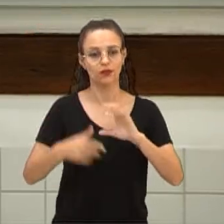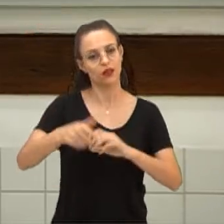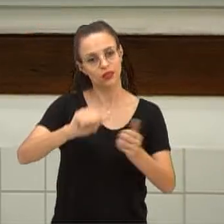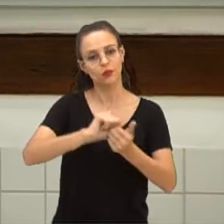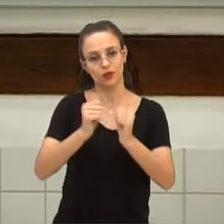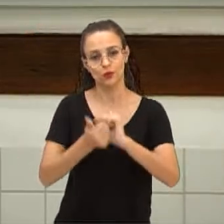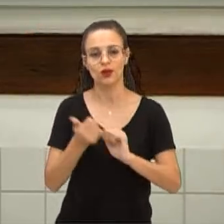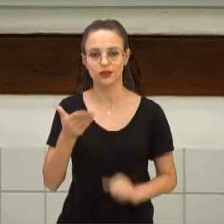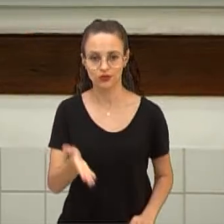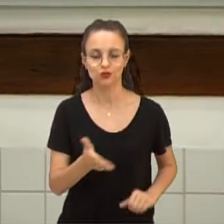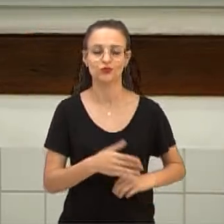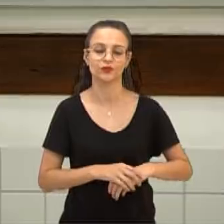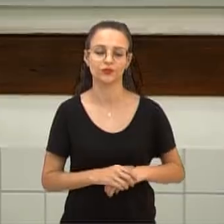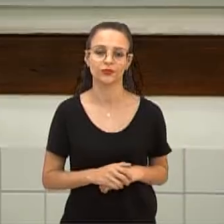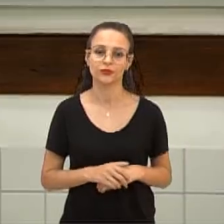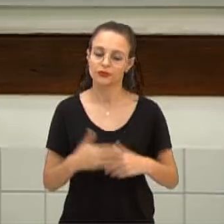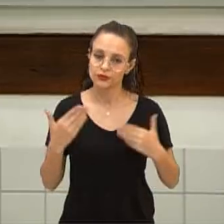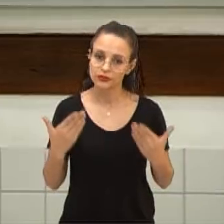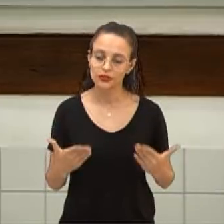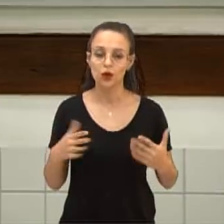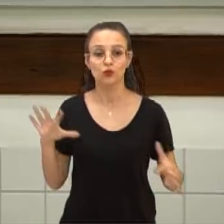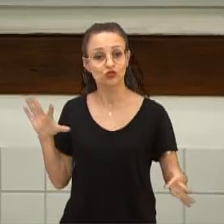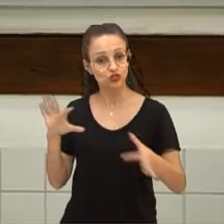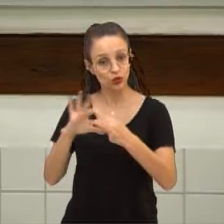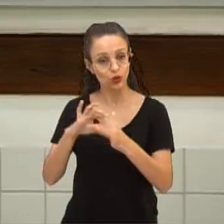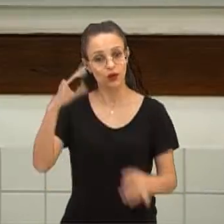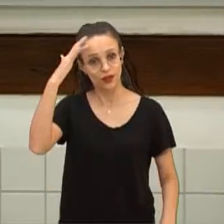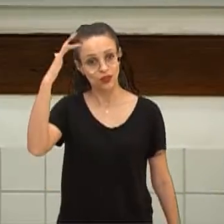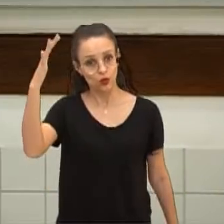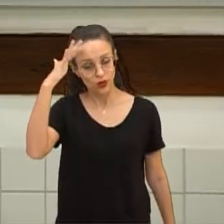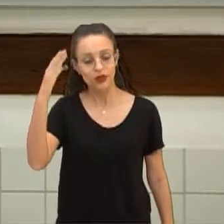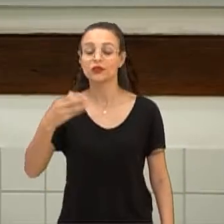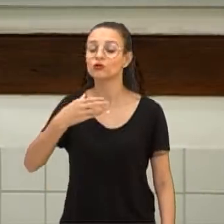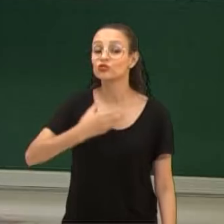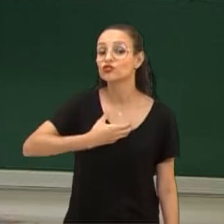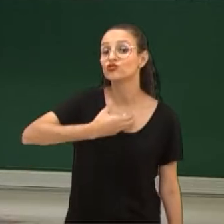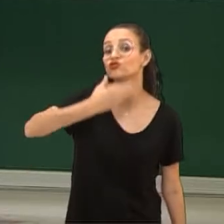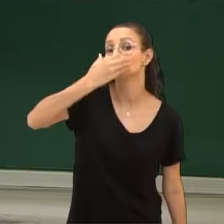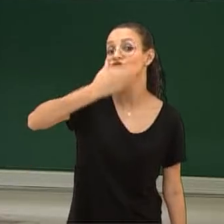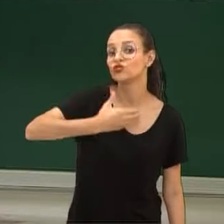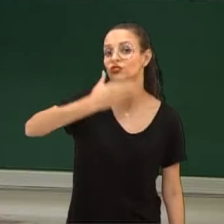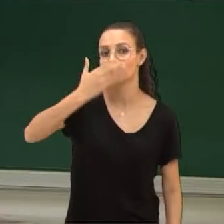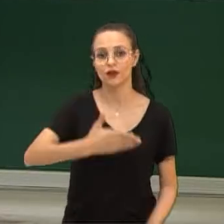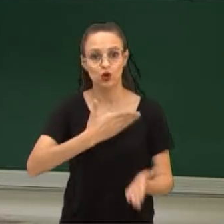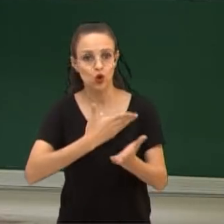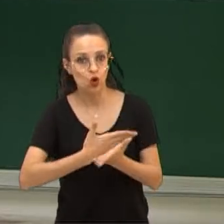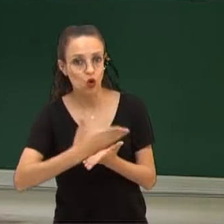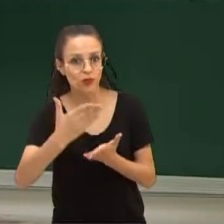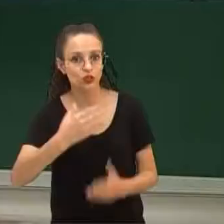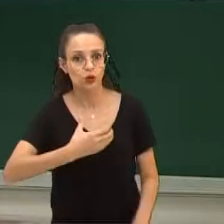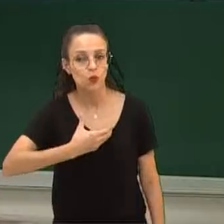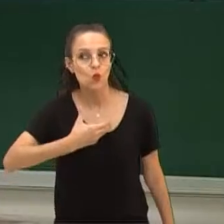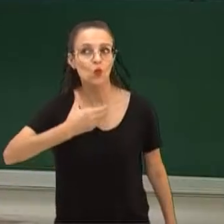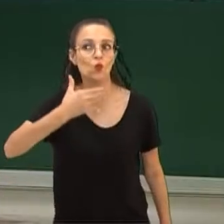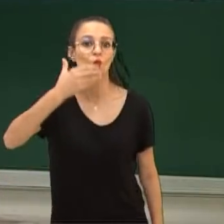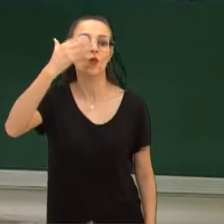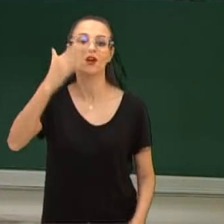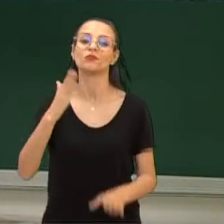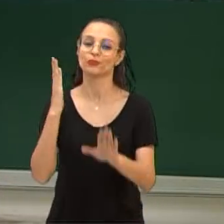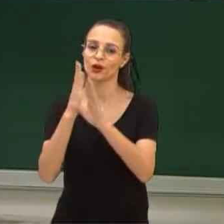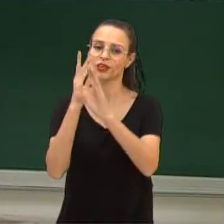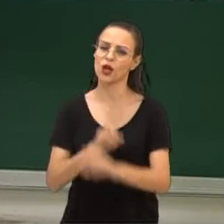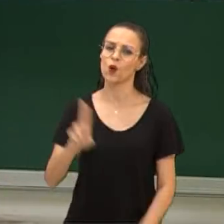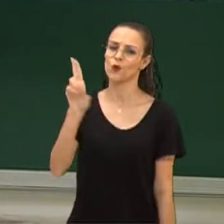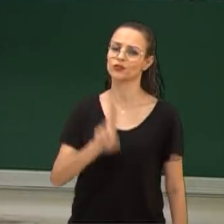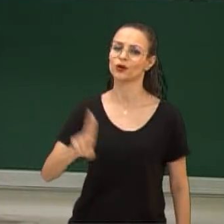ambiente. Né? Então, segundo o lamarquismo, as girafas passaram a ter o pescoço longo de tanto usarem esse